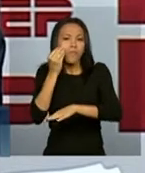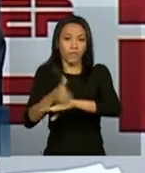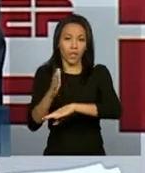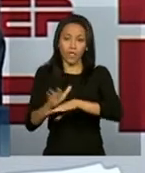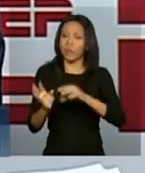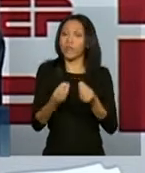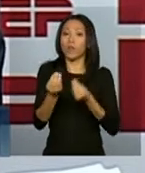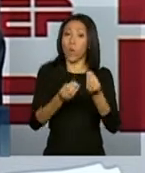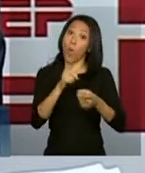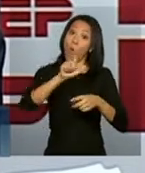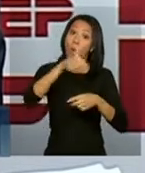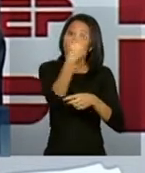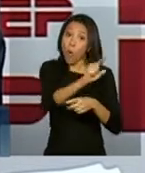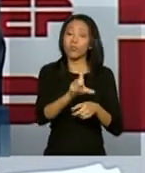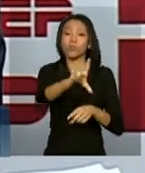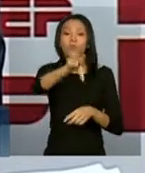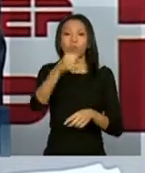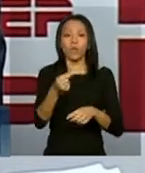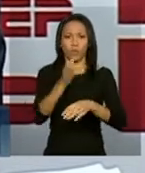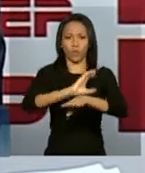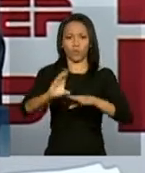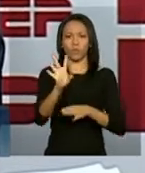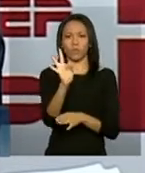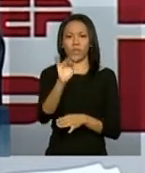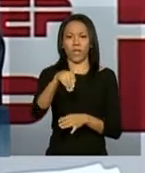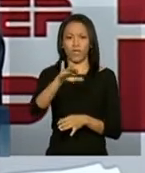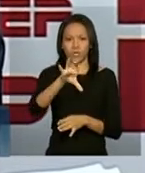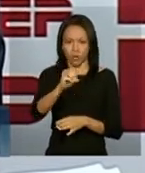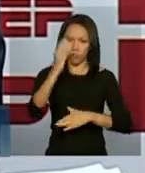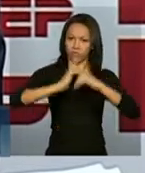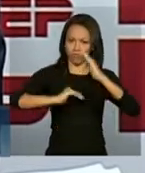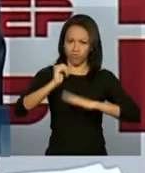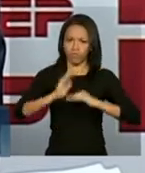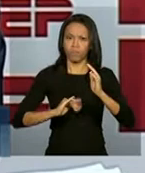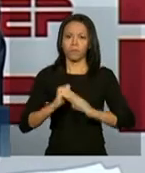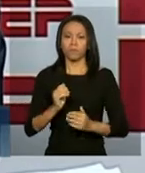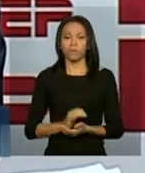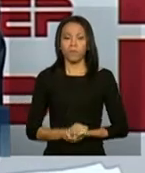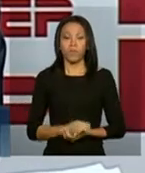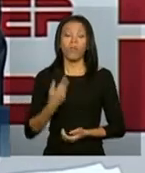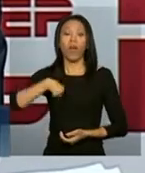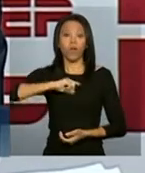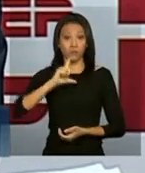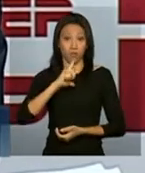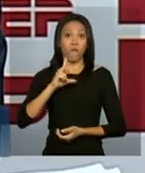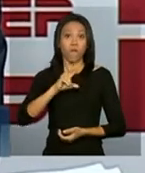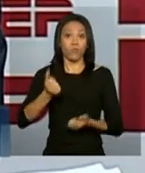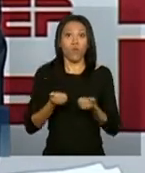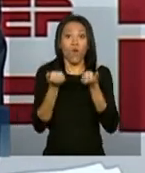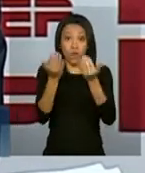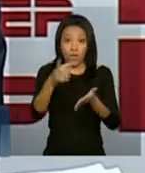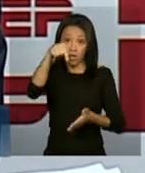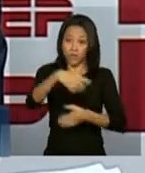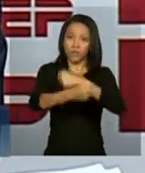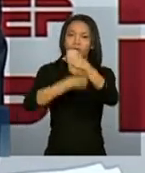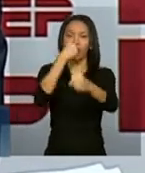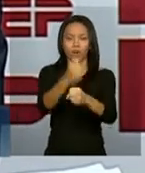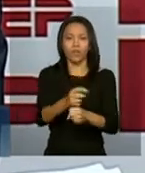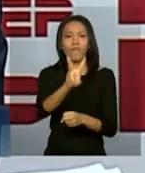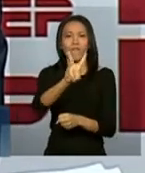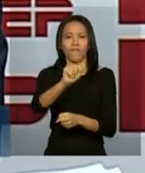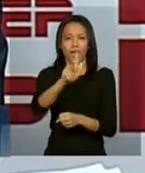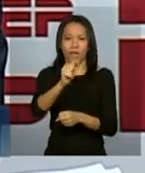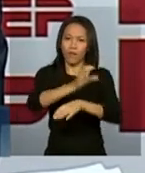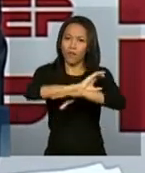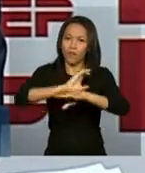optar pelo curso técnico profissionalizante. Nós temos, vamos ofertar esse ano vagas para o curso